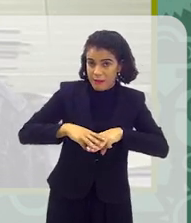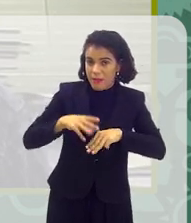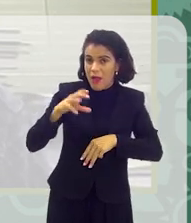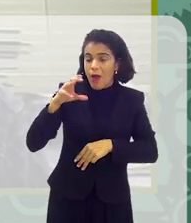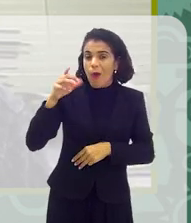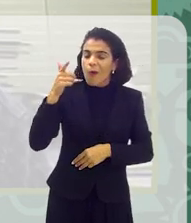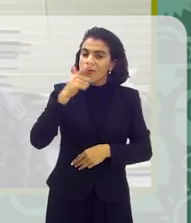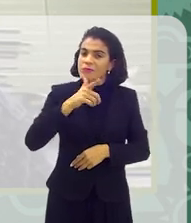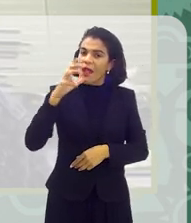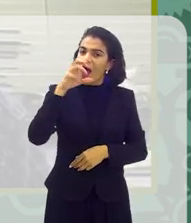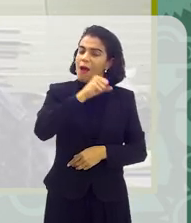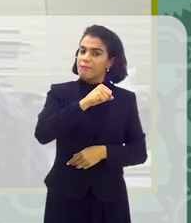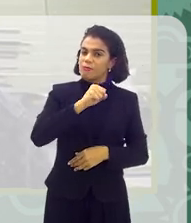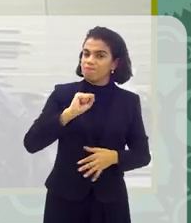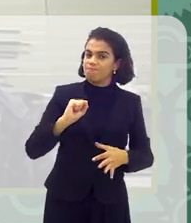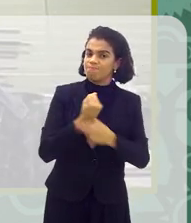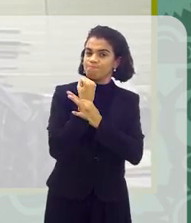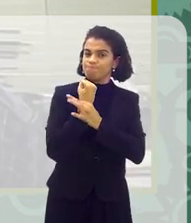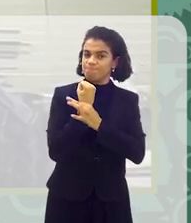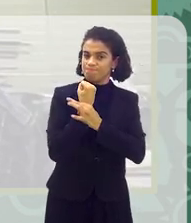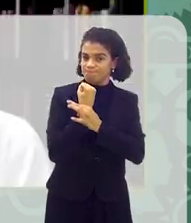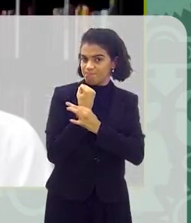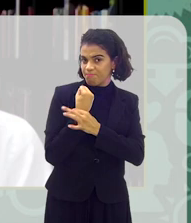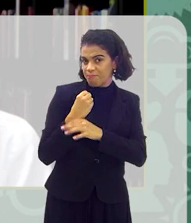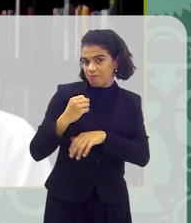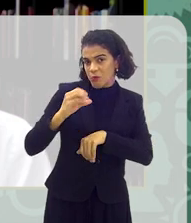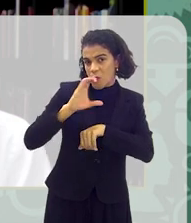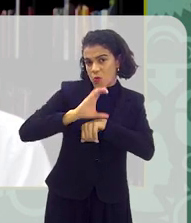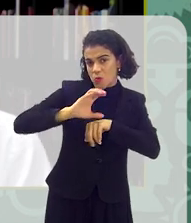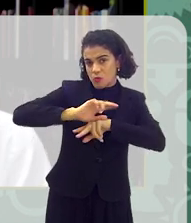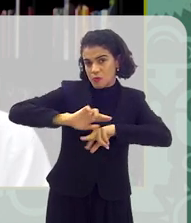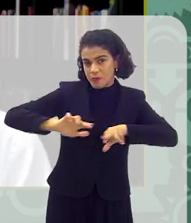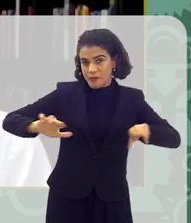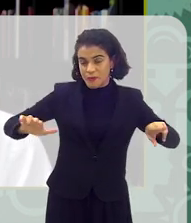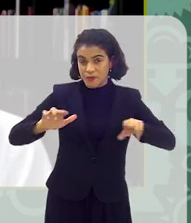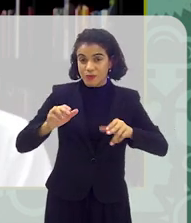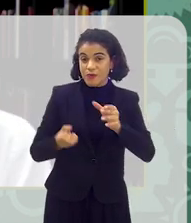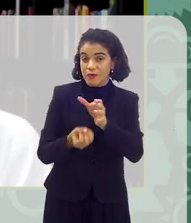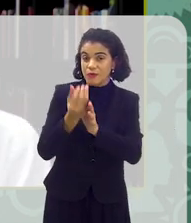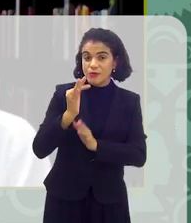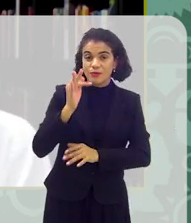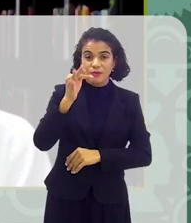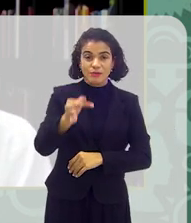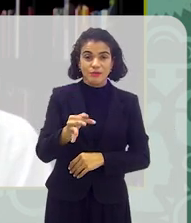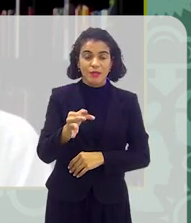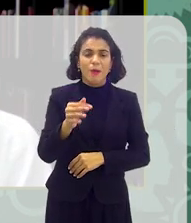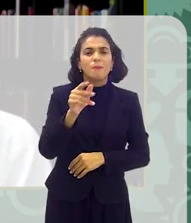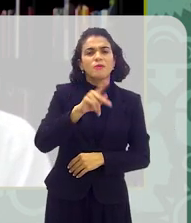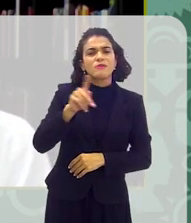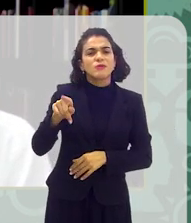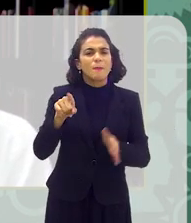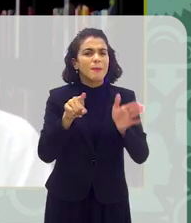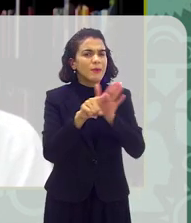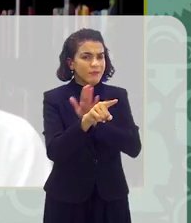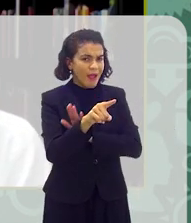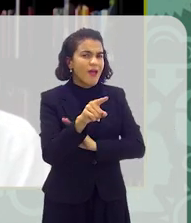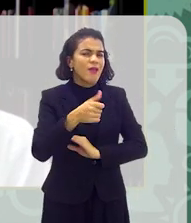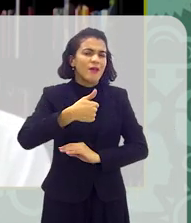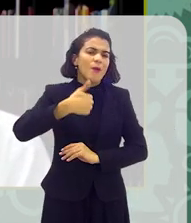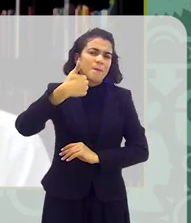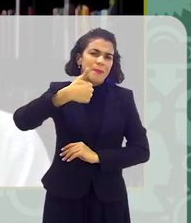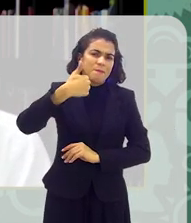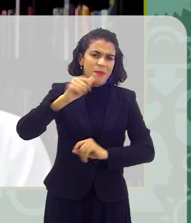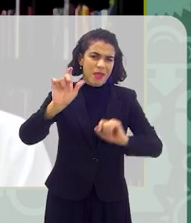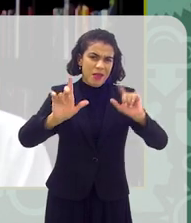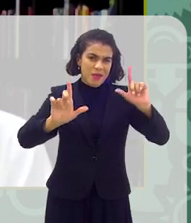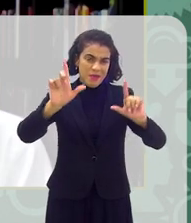conseguir rapidamente, né, dominar as tecnologias que vão surgir no futuro. Professor, eu queria reforçar a pergunta que eu